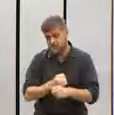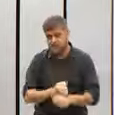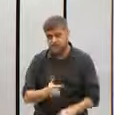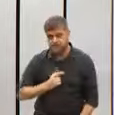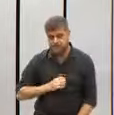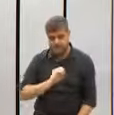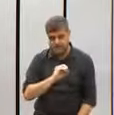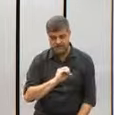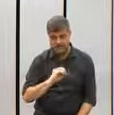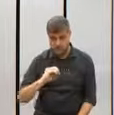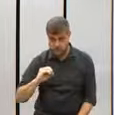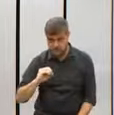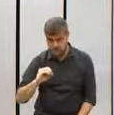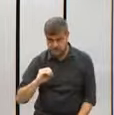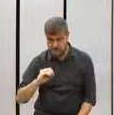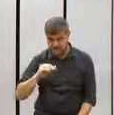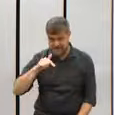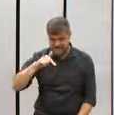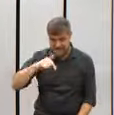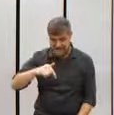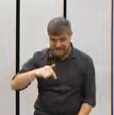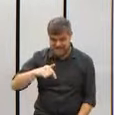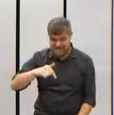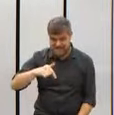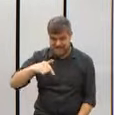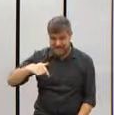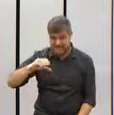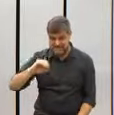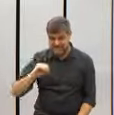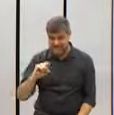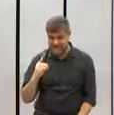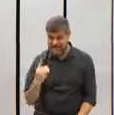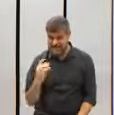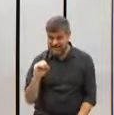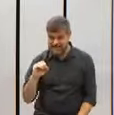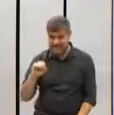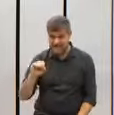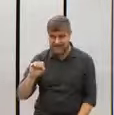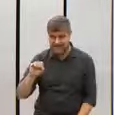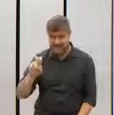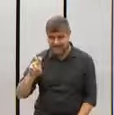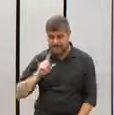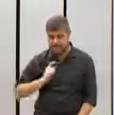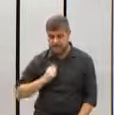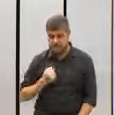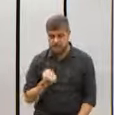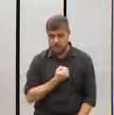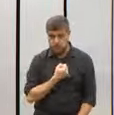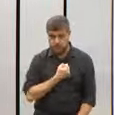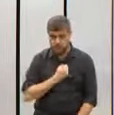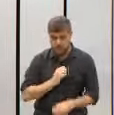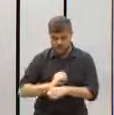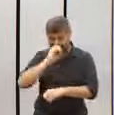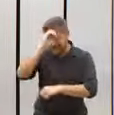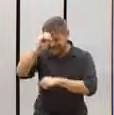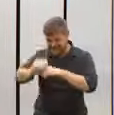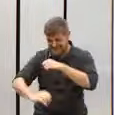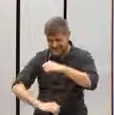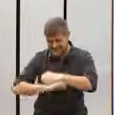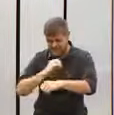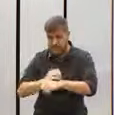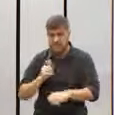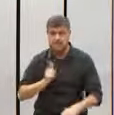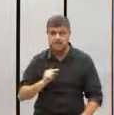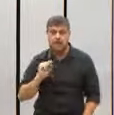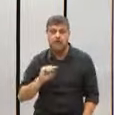é o 0800 770 1085, esse telefone funciona 24 horas por uma